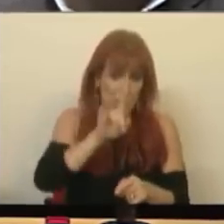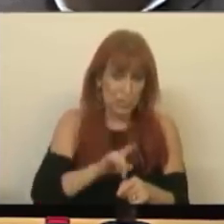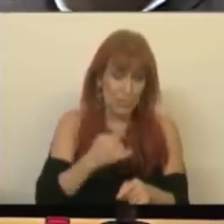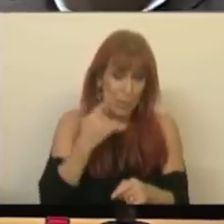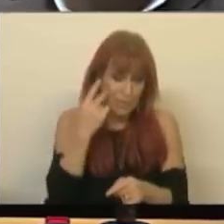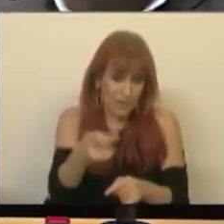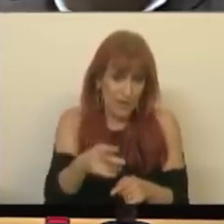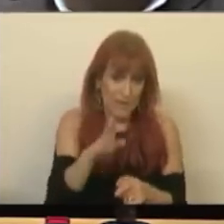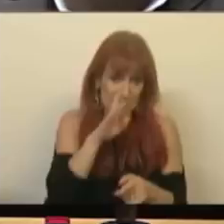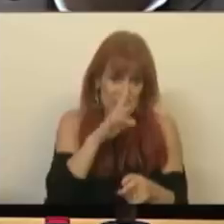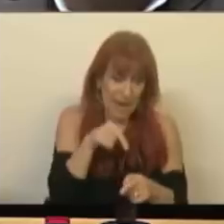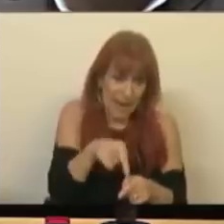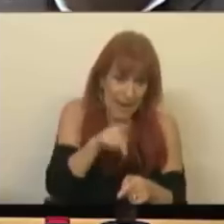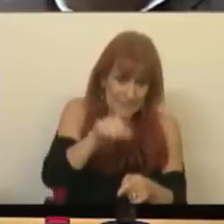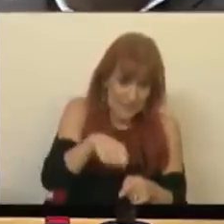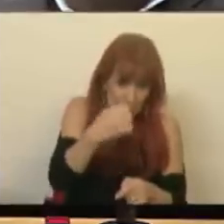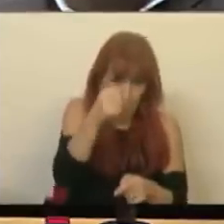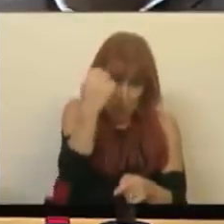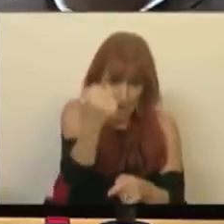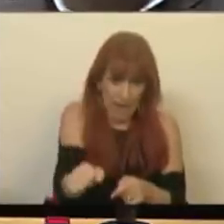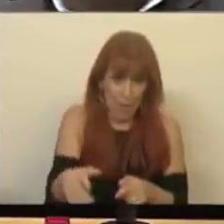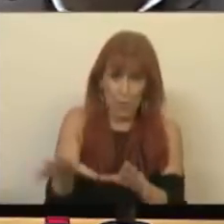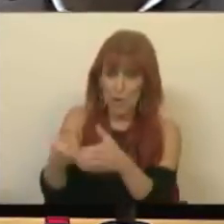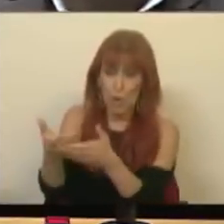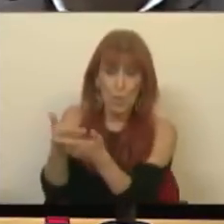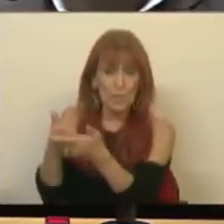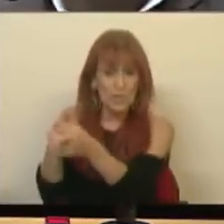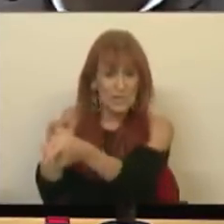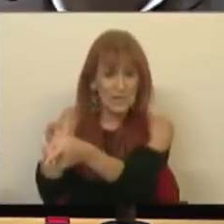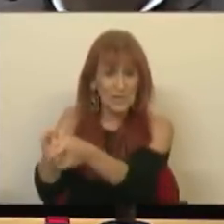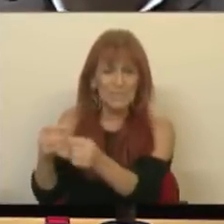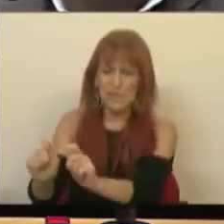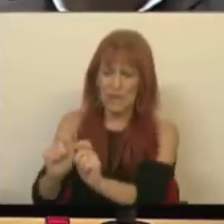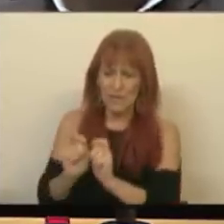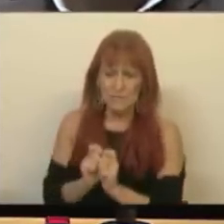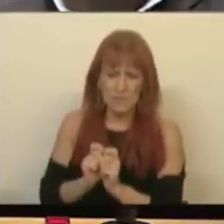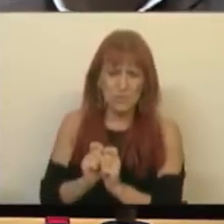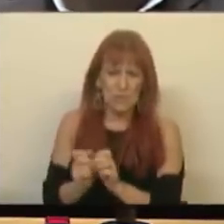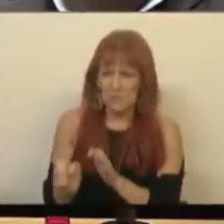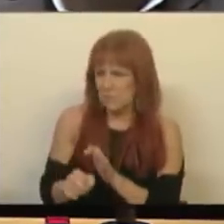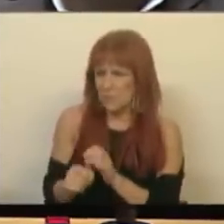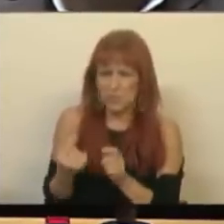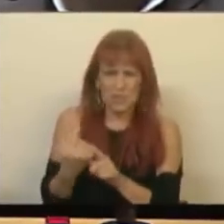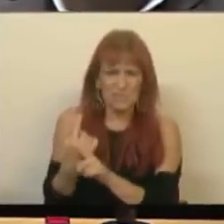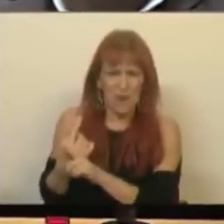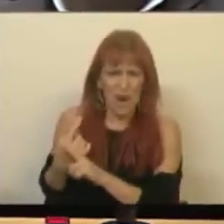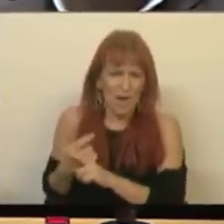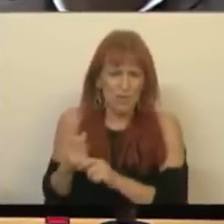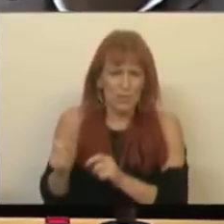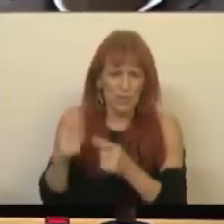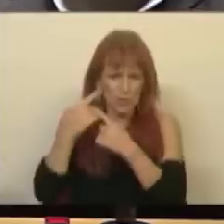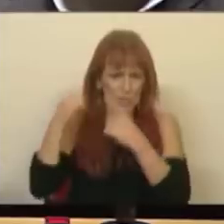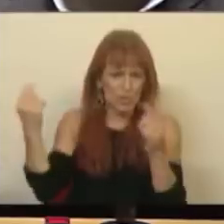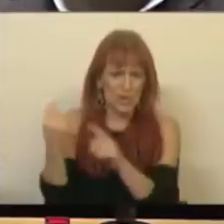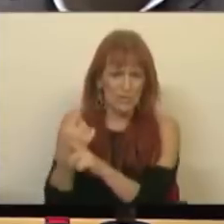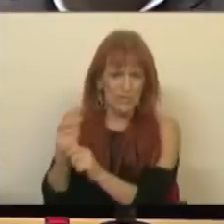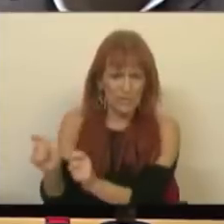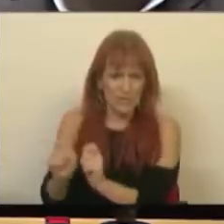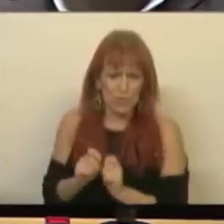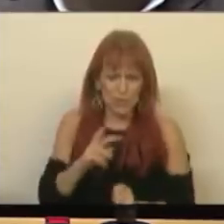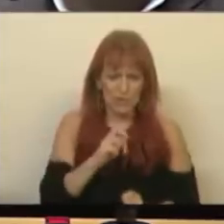poderá dizermos se é sim ou não que este grupo económico terá recebido de fundos vários Fundos públicos vários